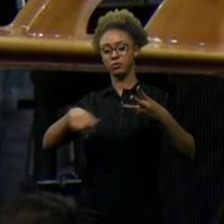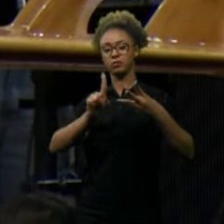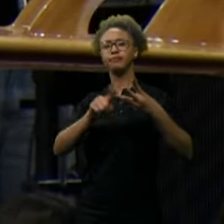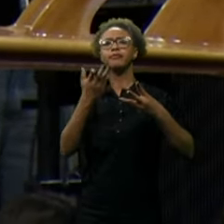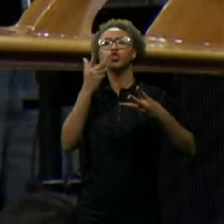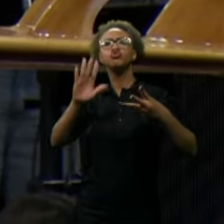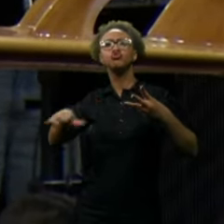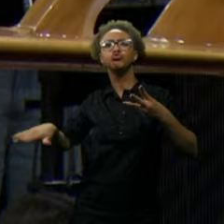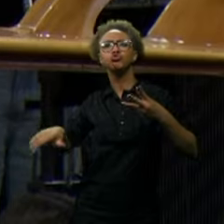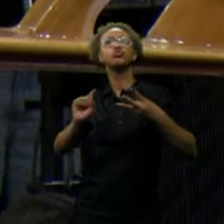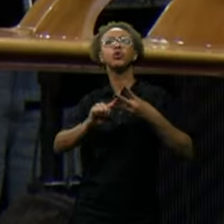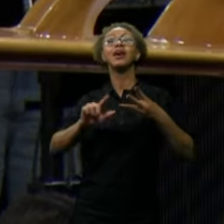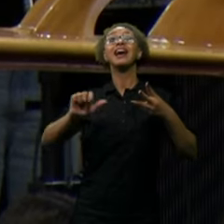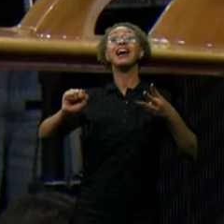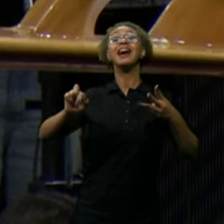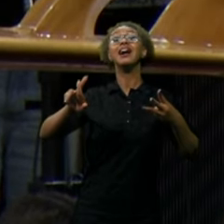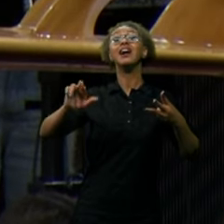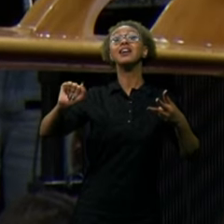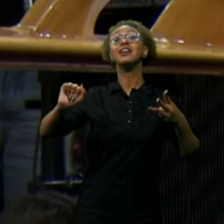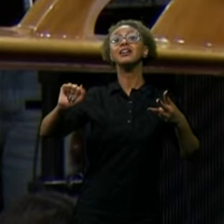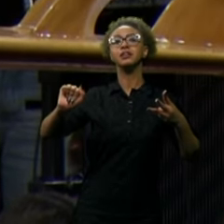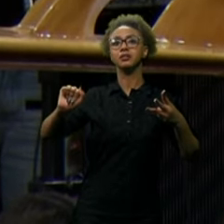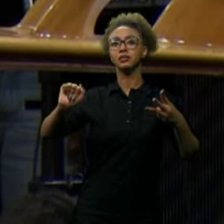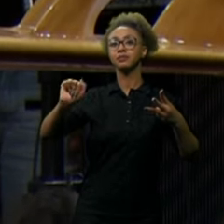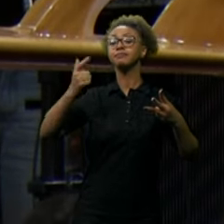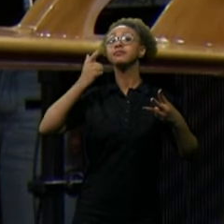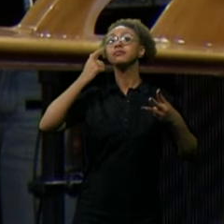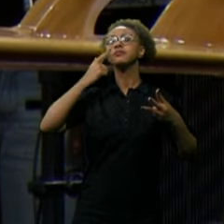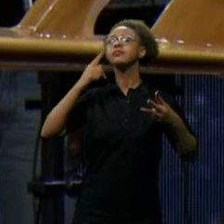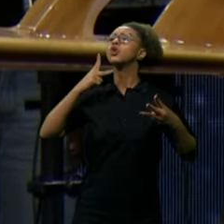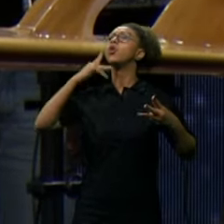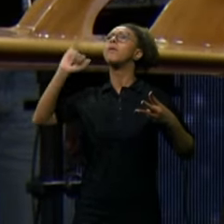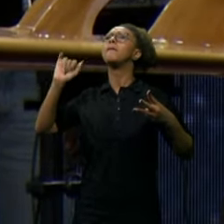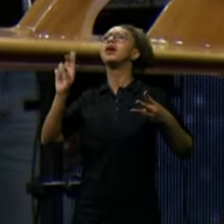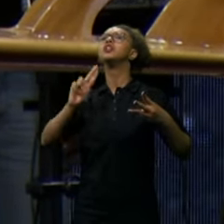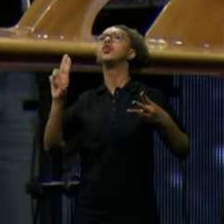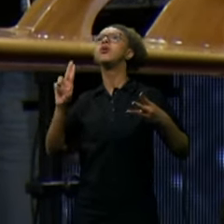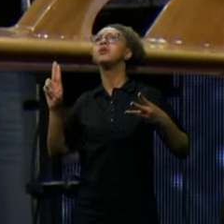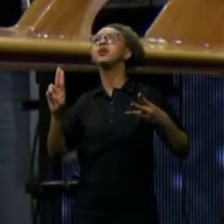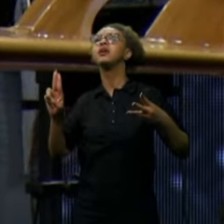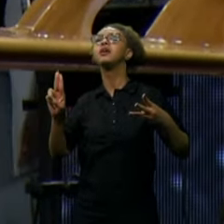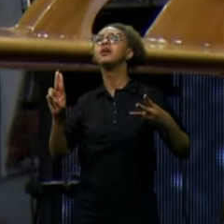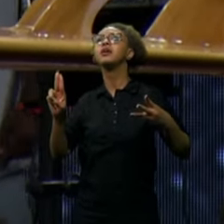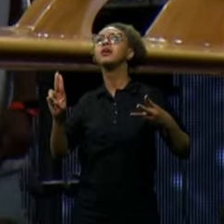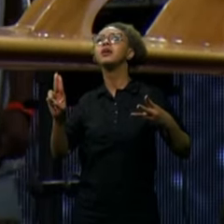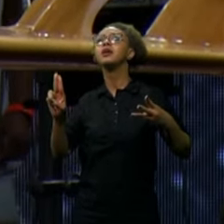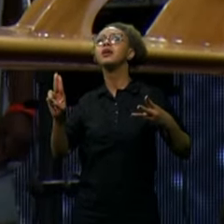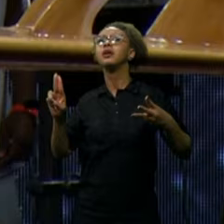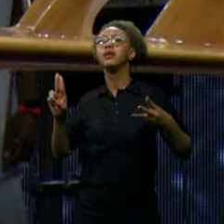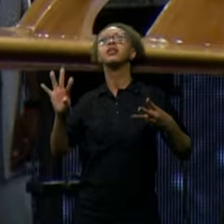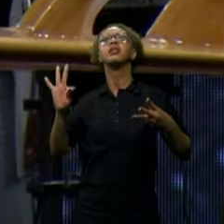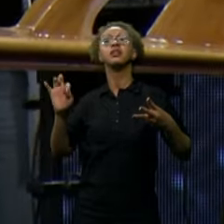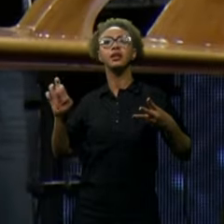Caçula chama-se Aran Então vamos lá qual é o nome do pai de Abraão na Ore aroma